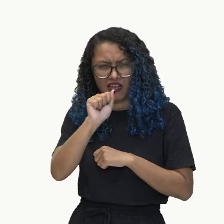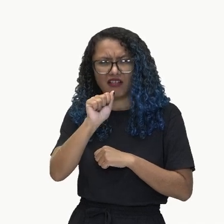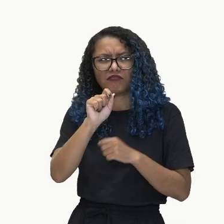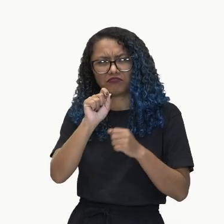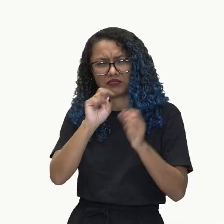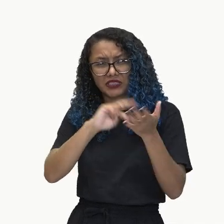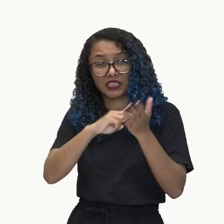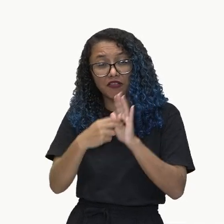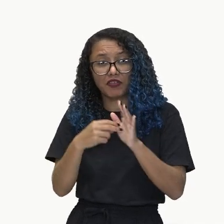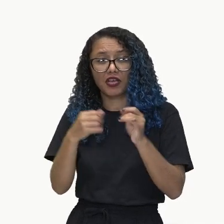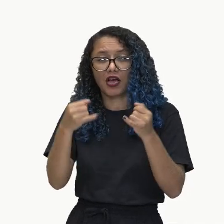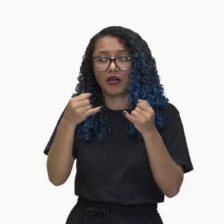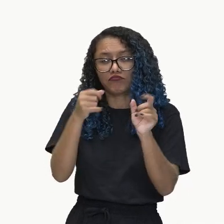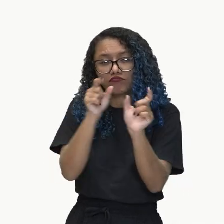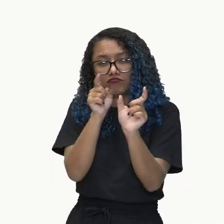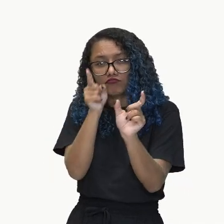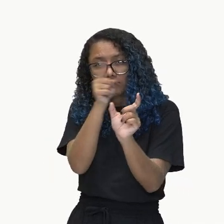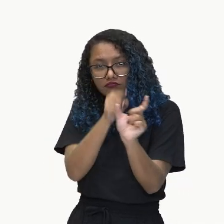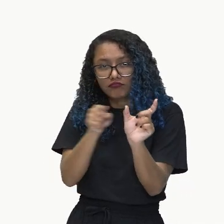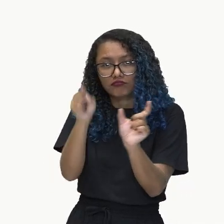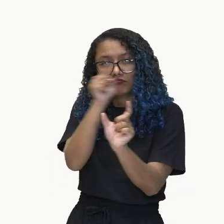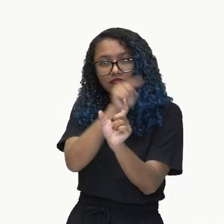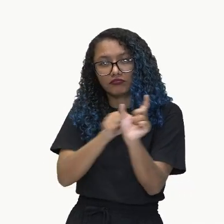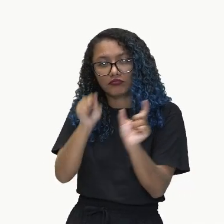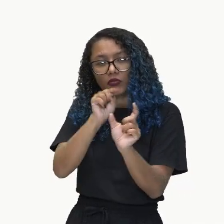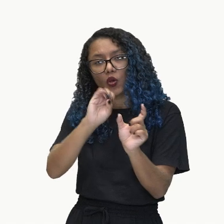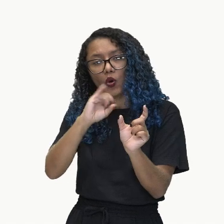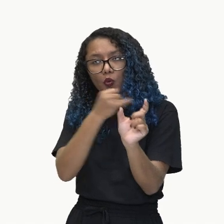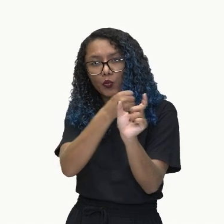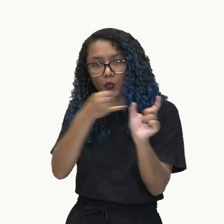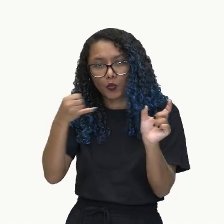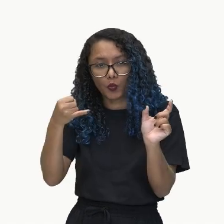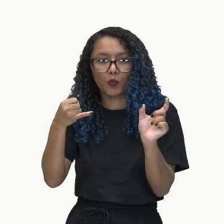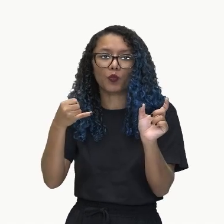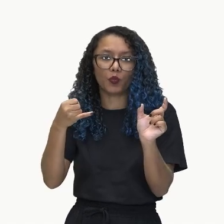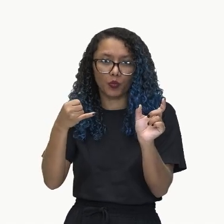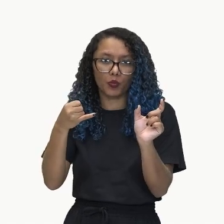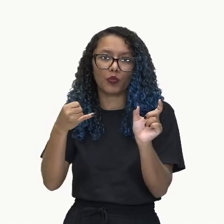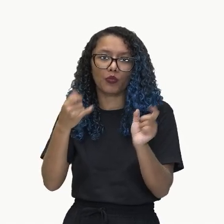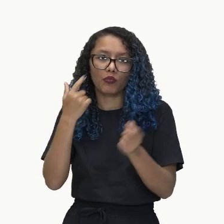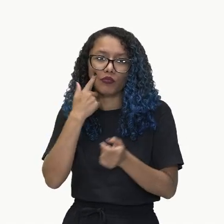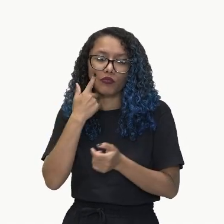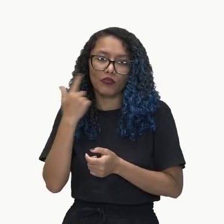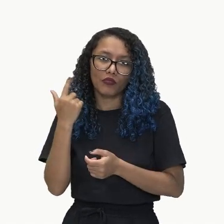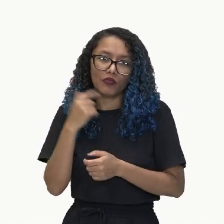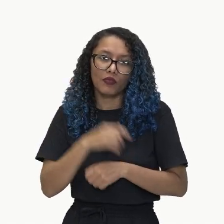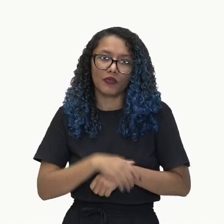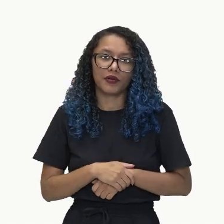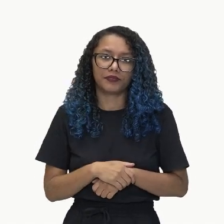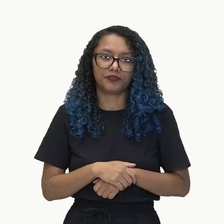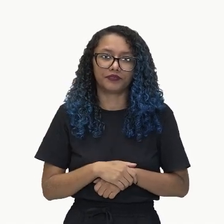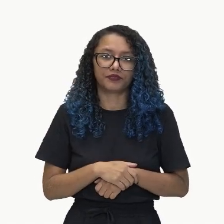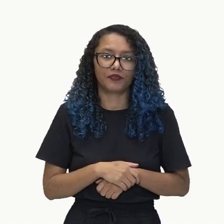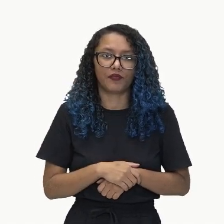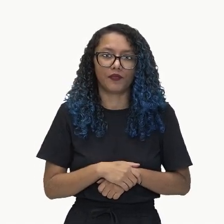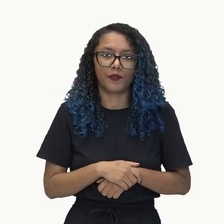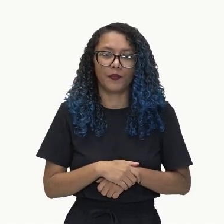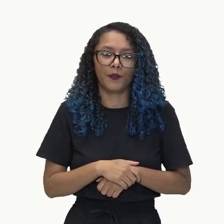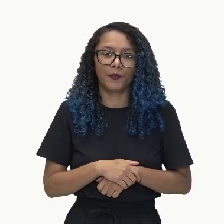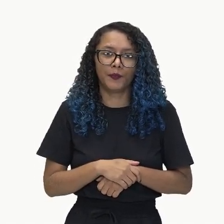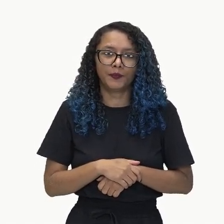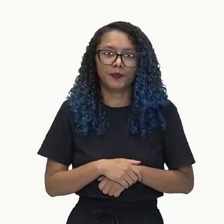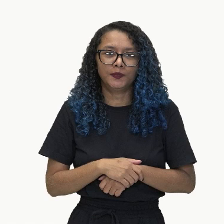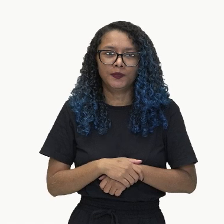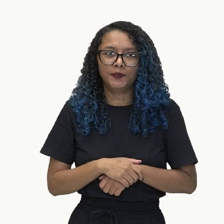aí o Lê diferente de nós que para nós é o fo né telefone é o fo ok muito